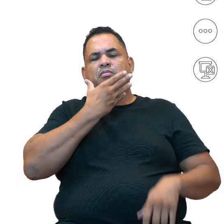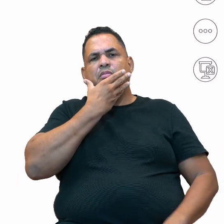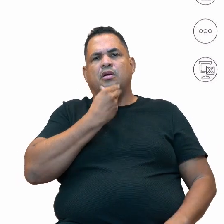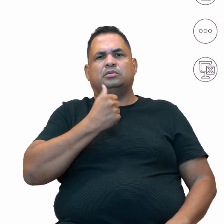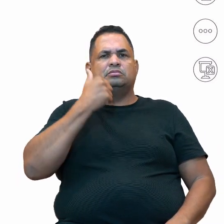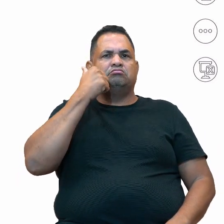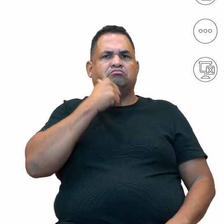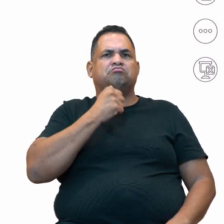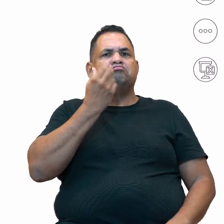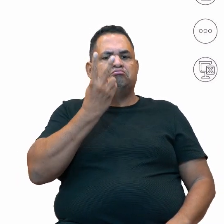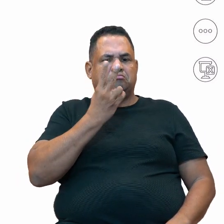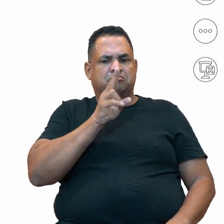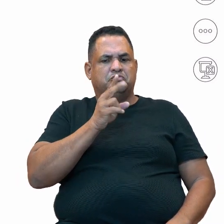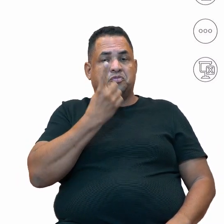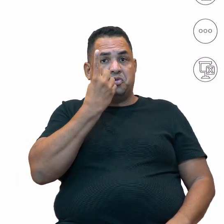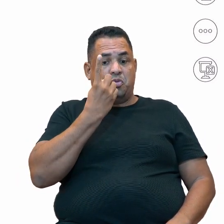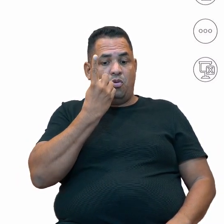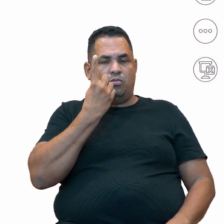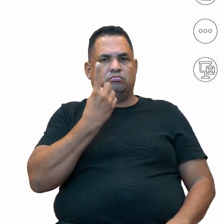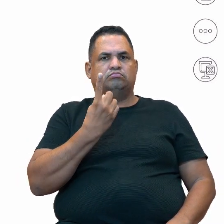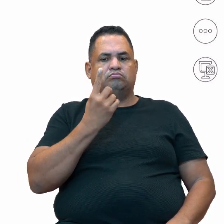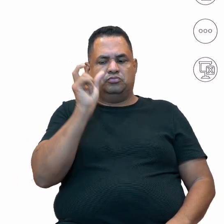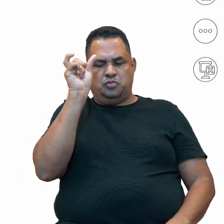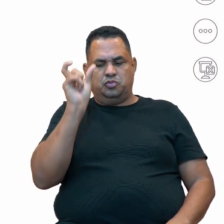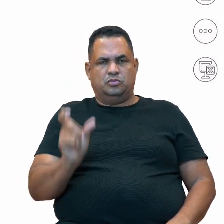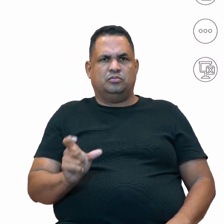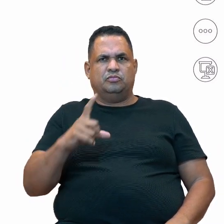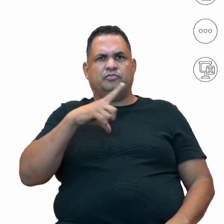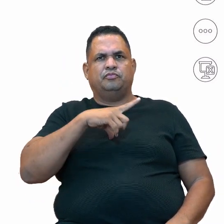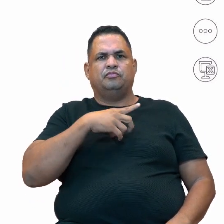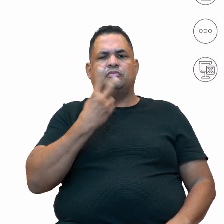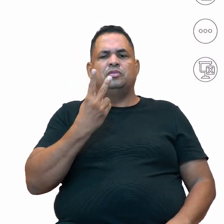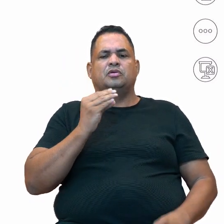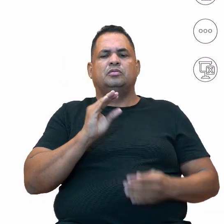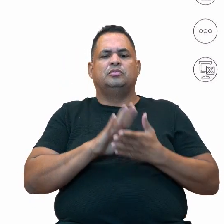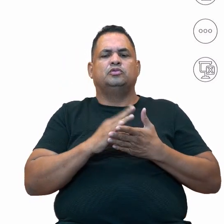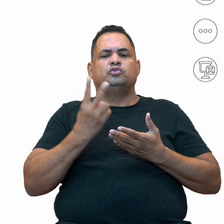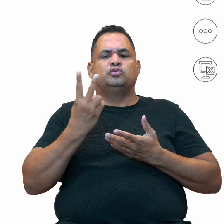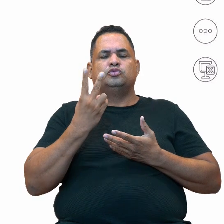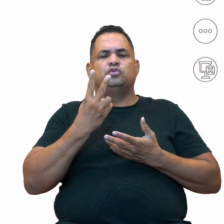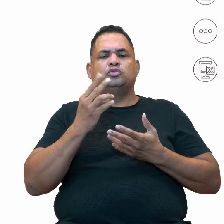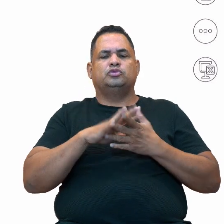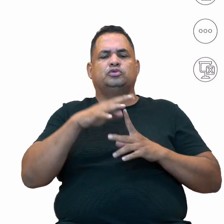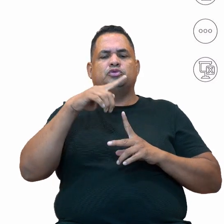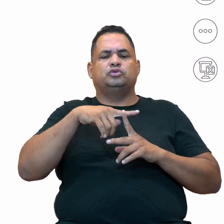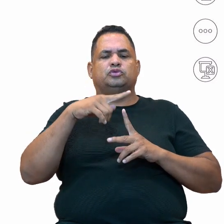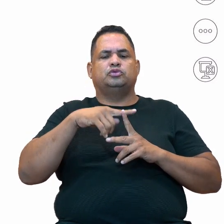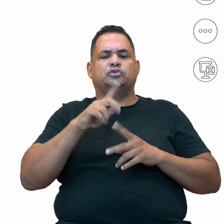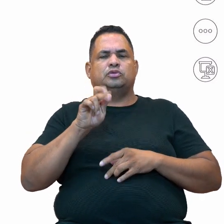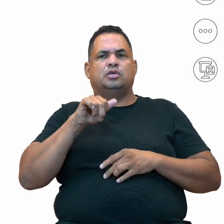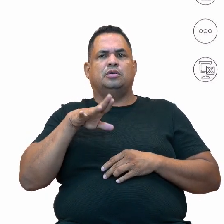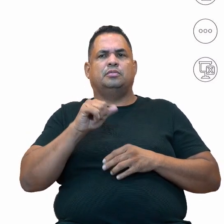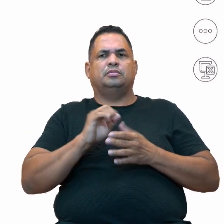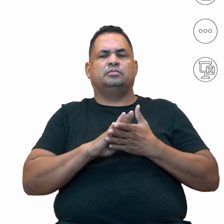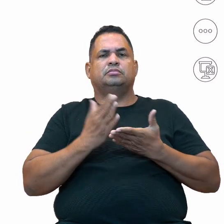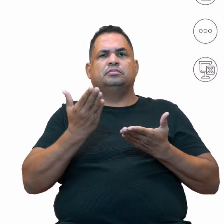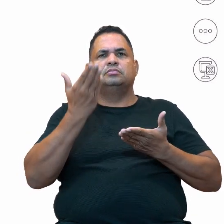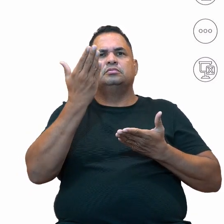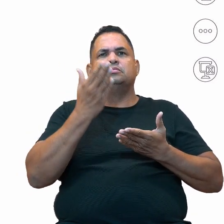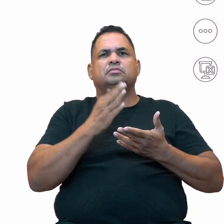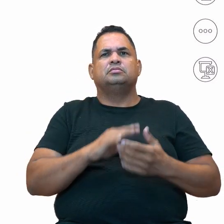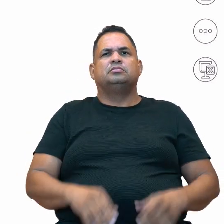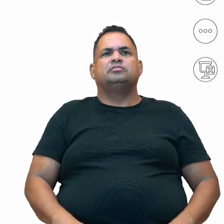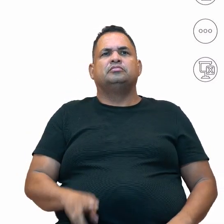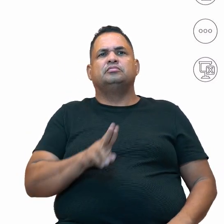mesmo indivíduo, tá? Consequentemente, produzem os dois tipos de gametas na mesma unidade e, no caso, vão ser chamados